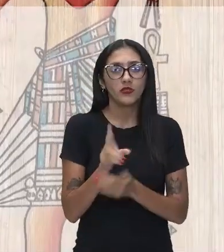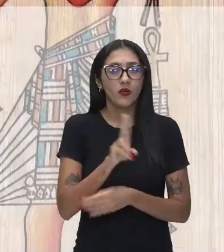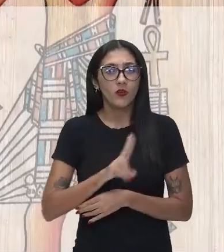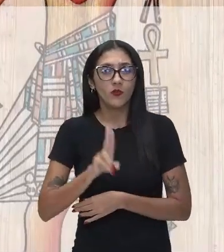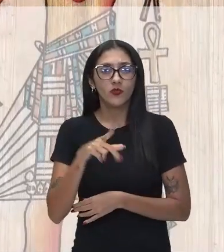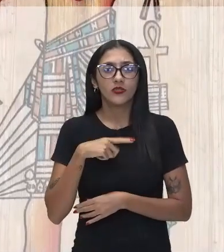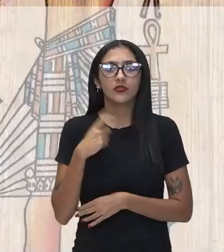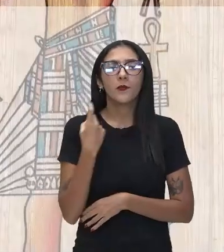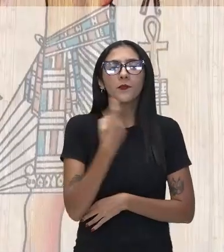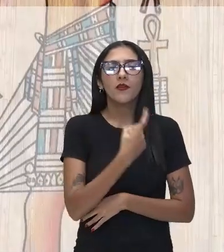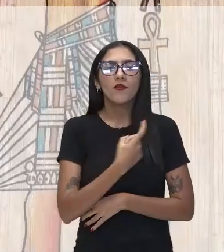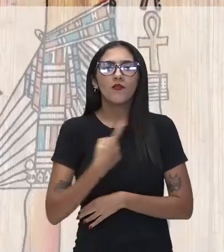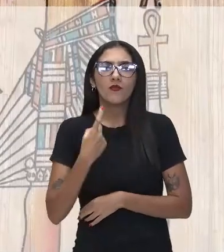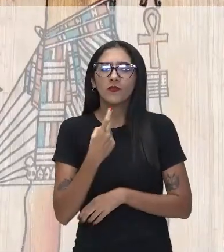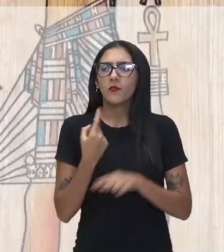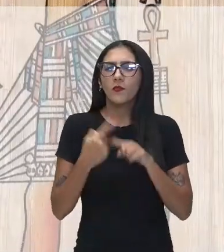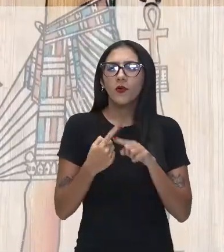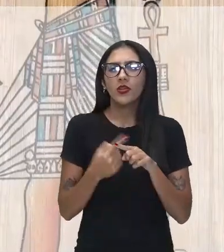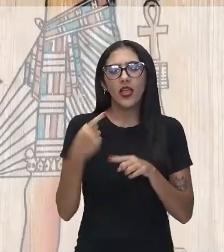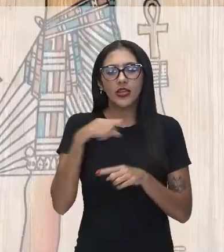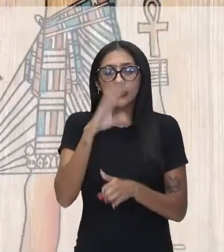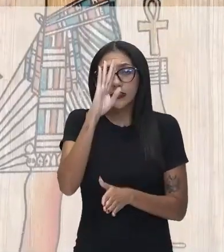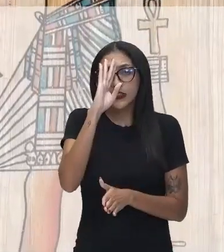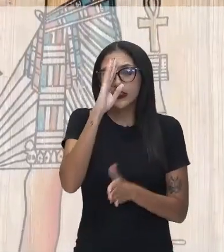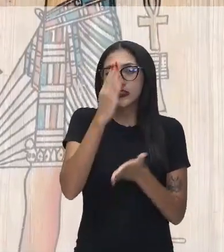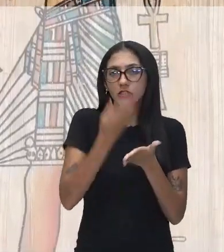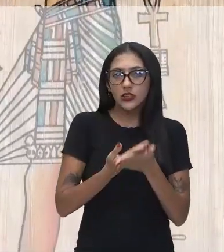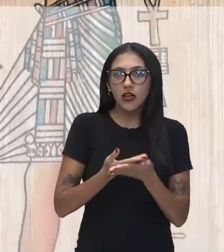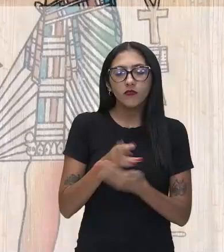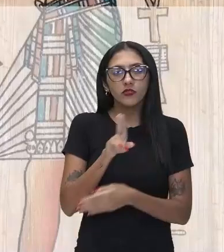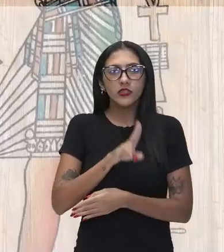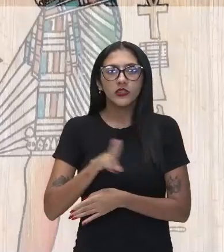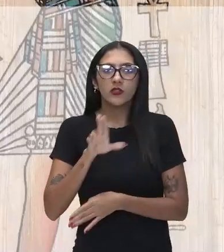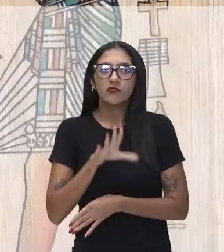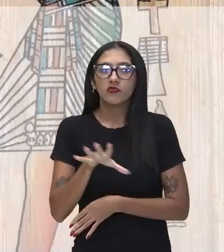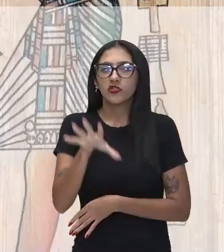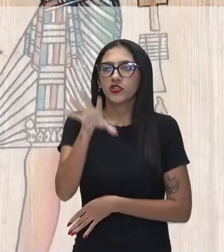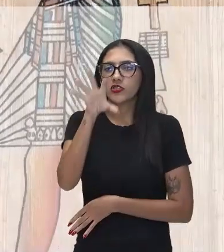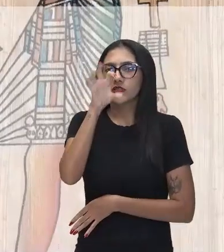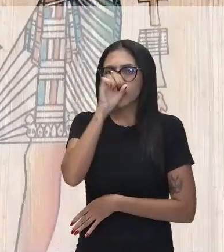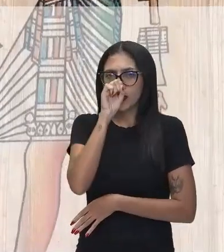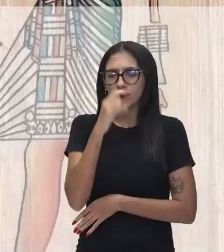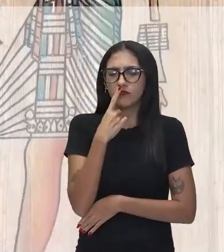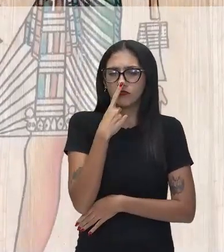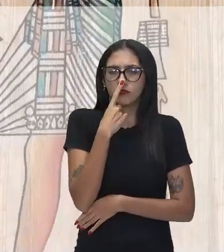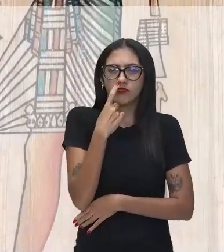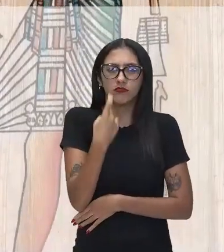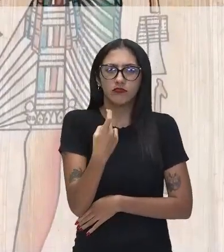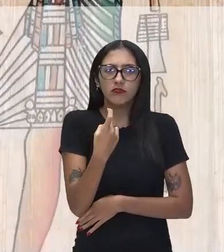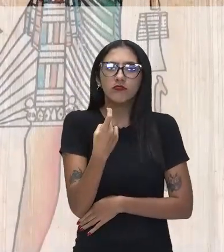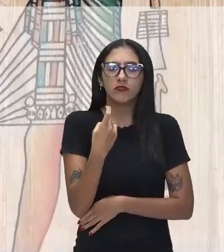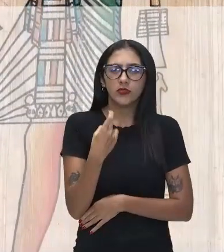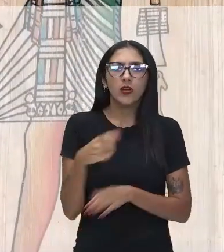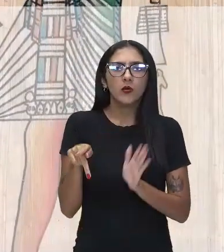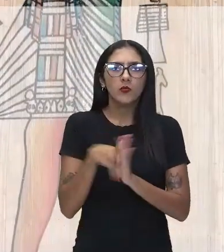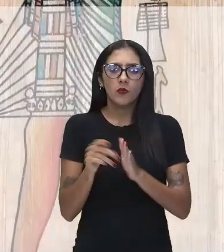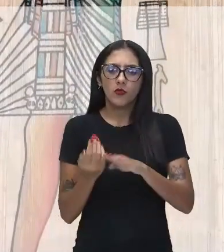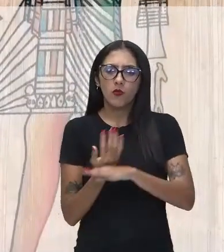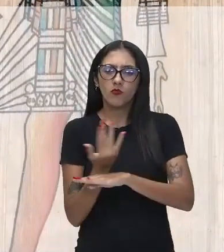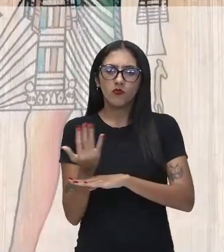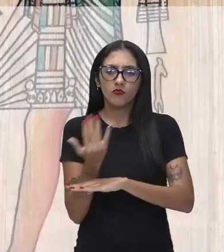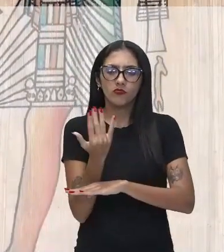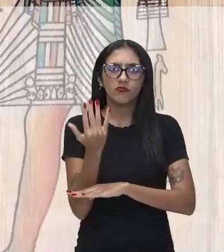perfumaria porque acreditavam que através do cheiro produzido pela fumaça, as